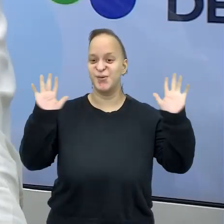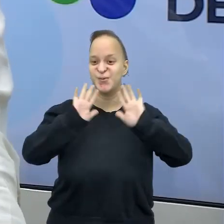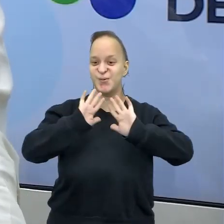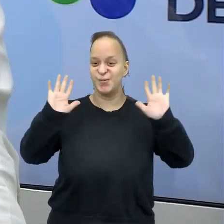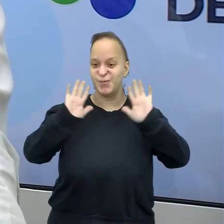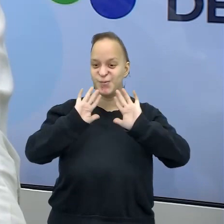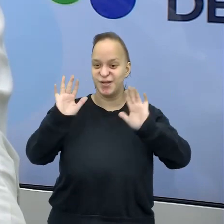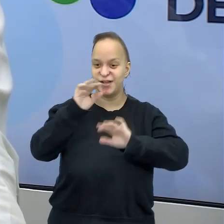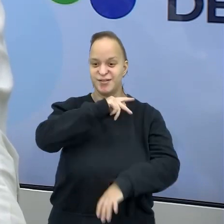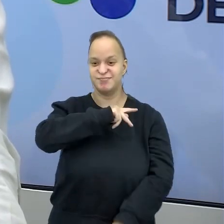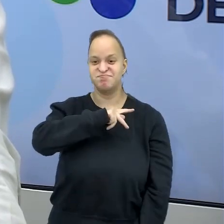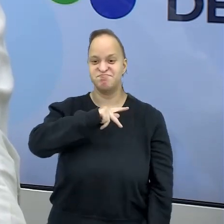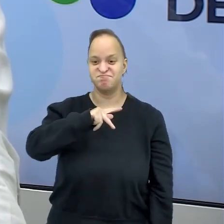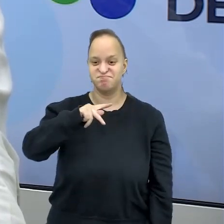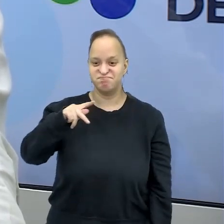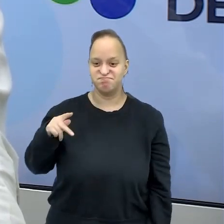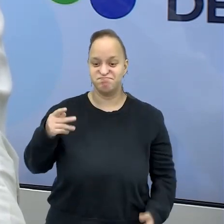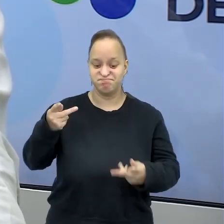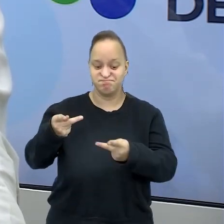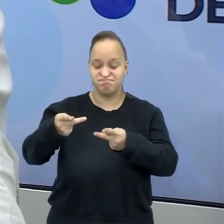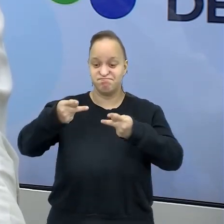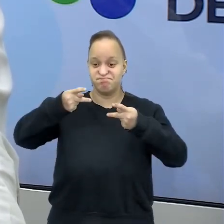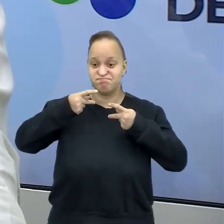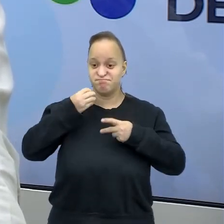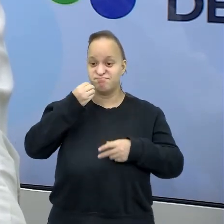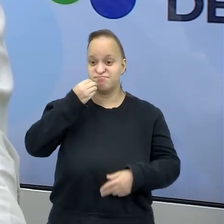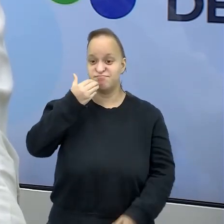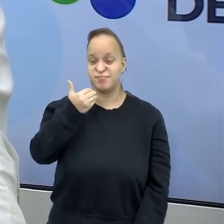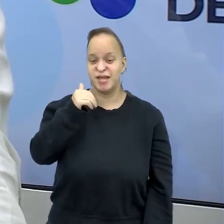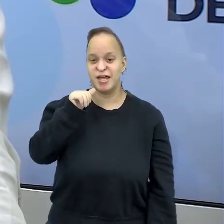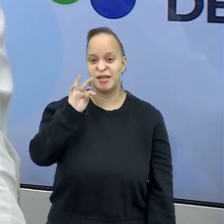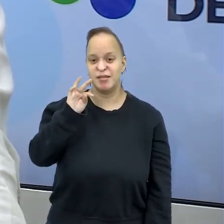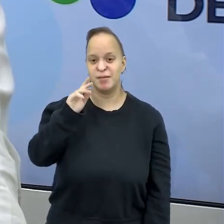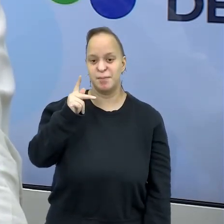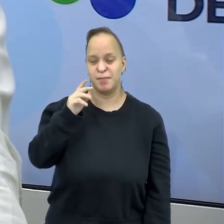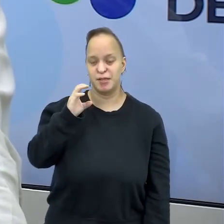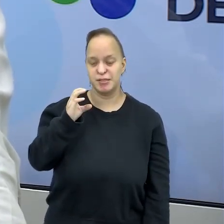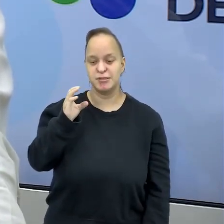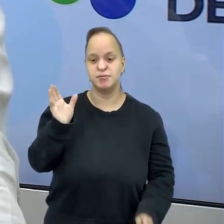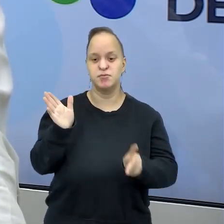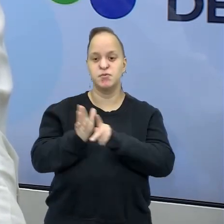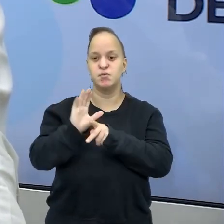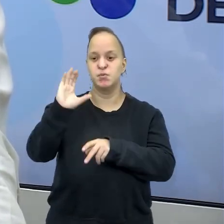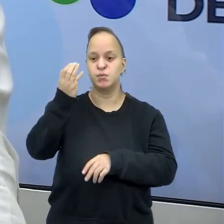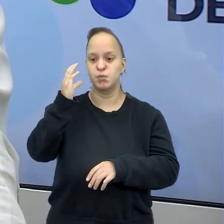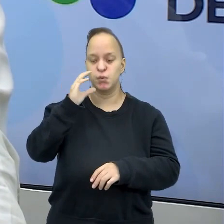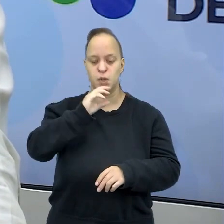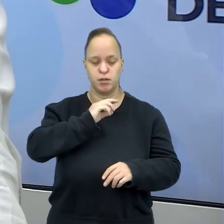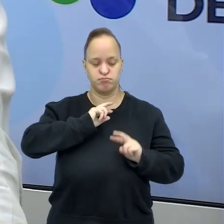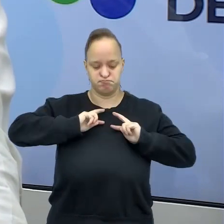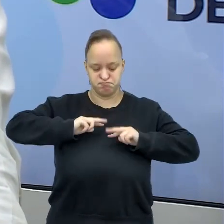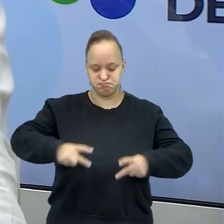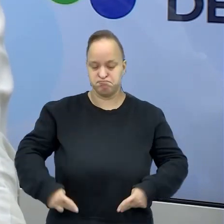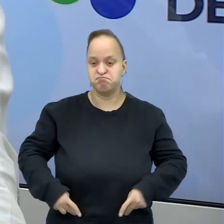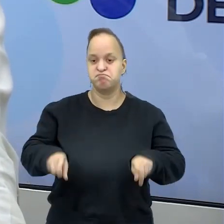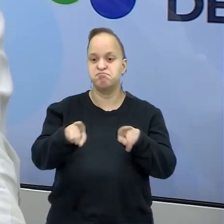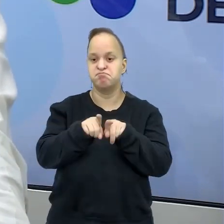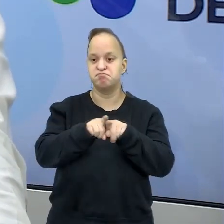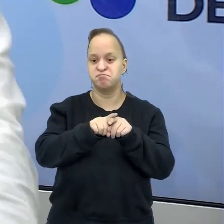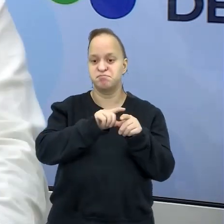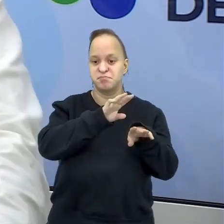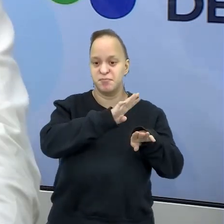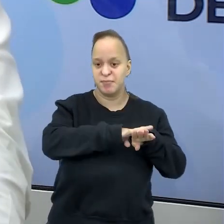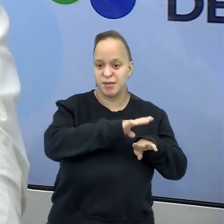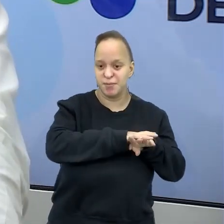Olá, professores e professoras, sejam bem-vindos a mais uma TPC de Ciências da Natureza e Matemática. Hoje eu estou aqui com a